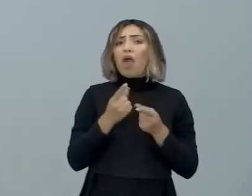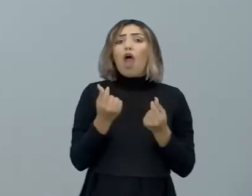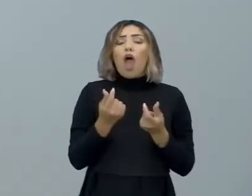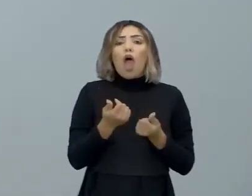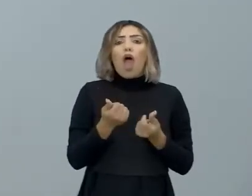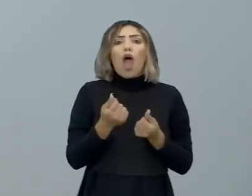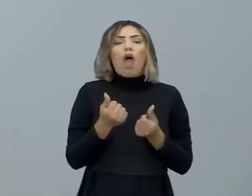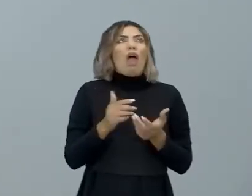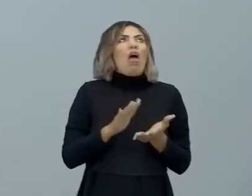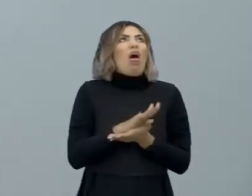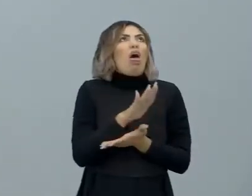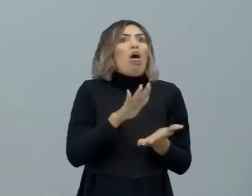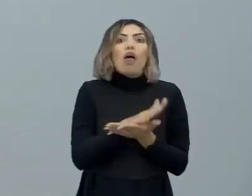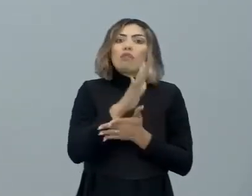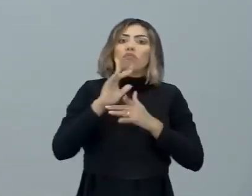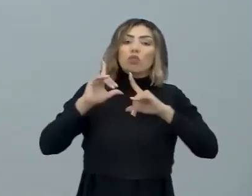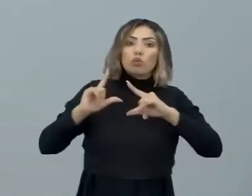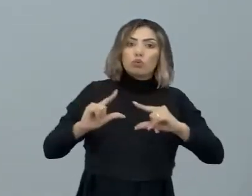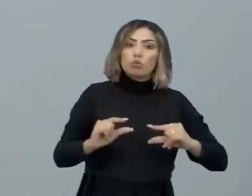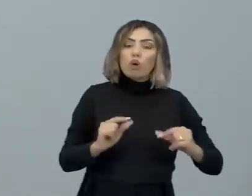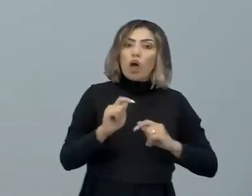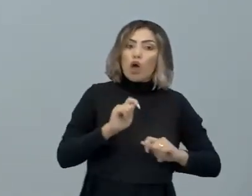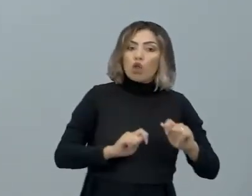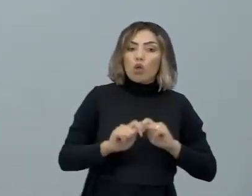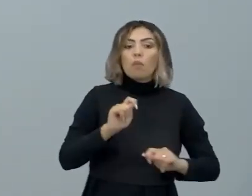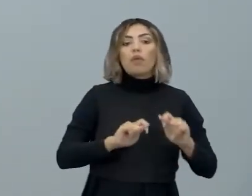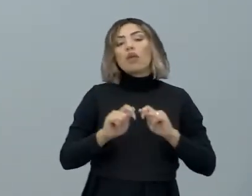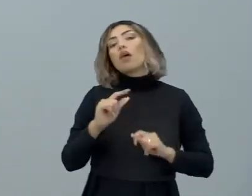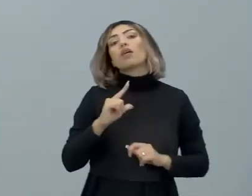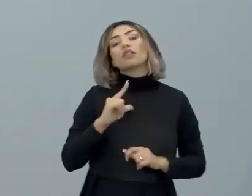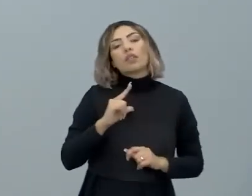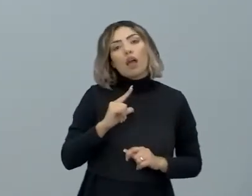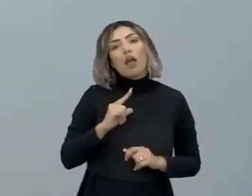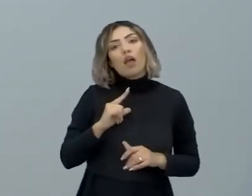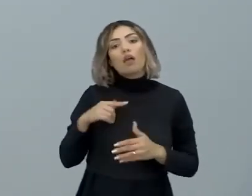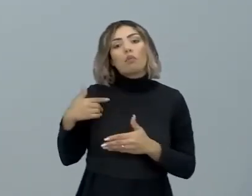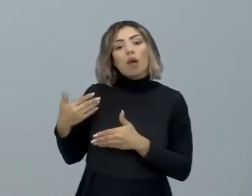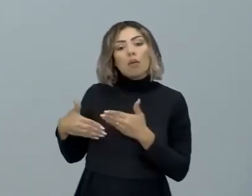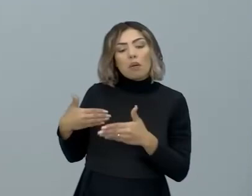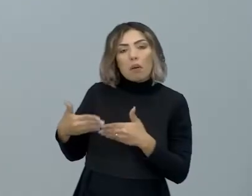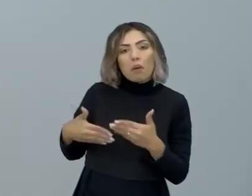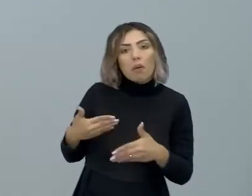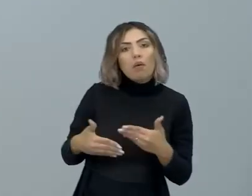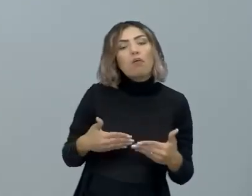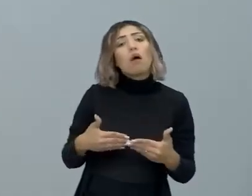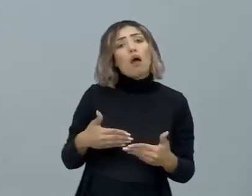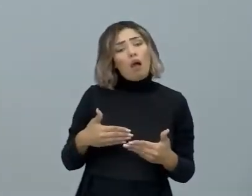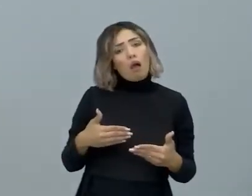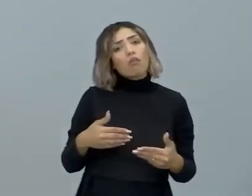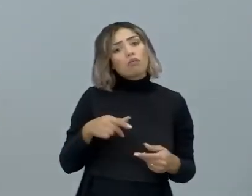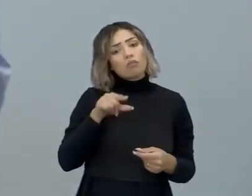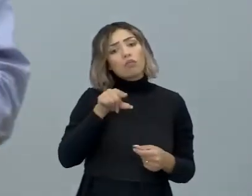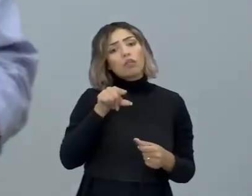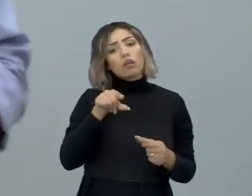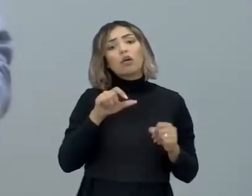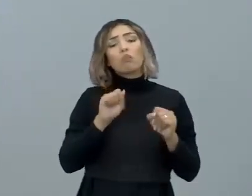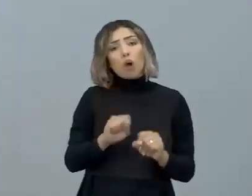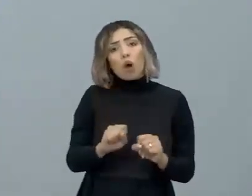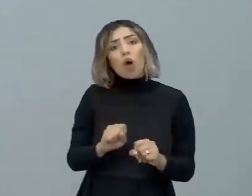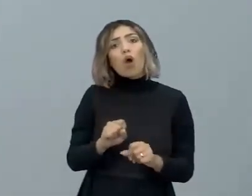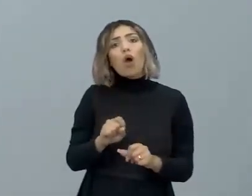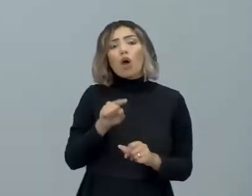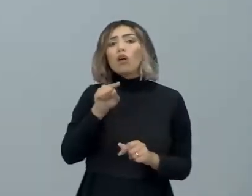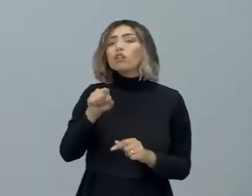para quem compra no seu passar do tempo. Você pode se